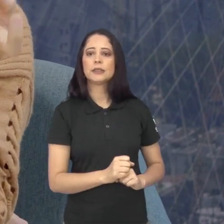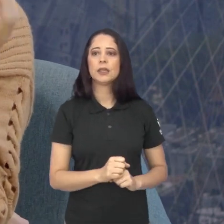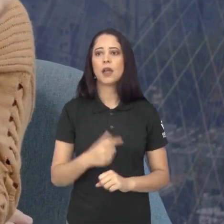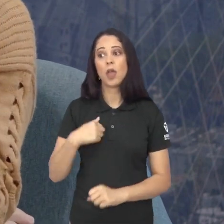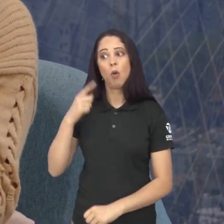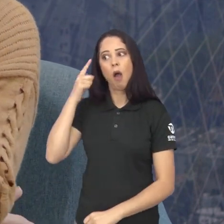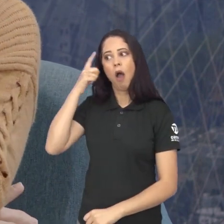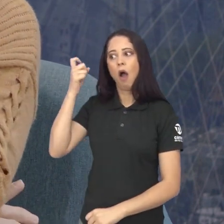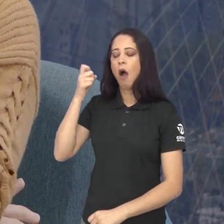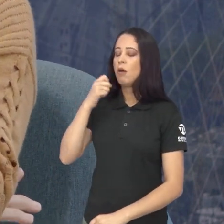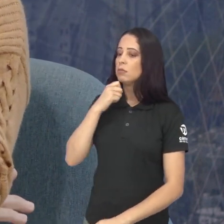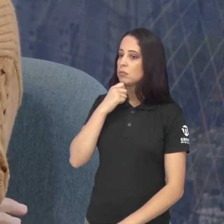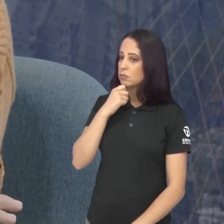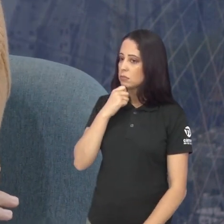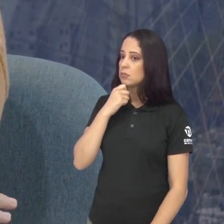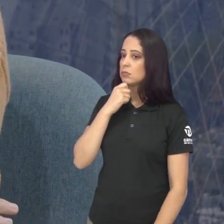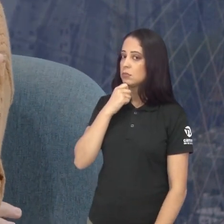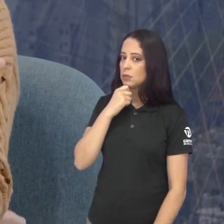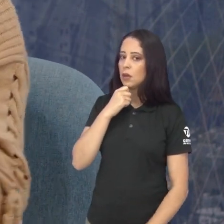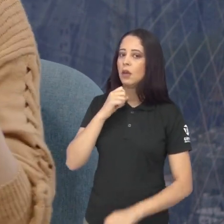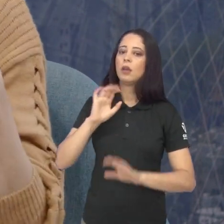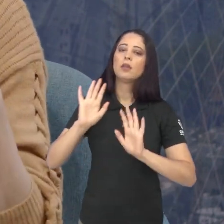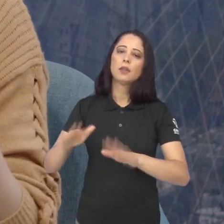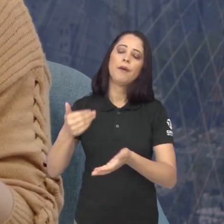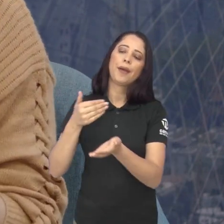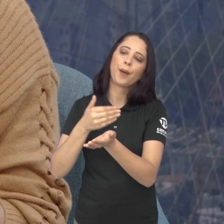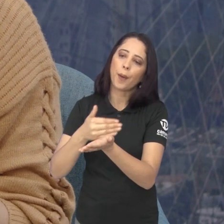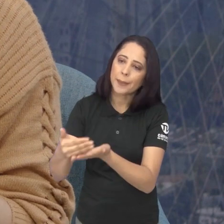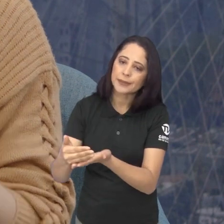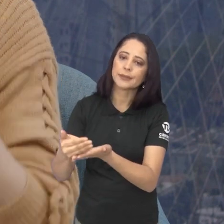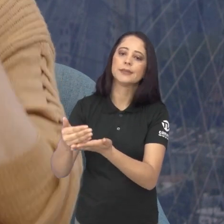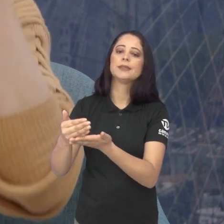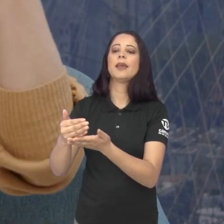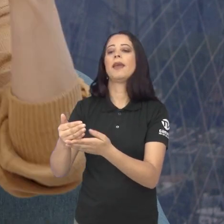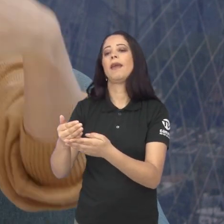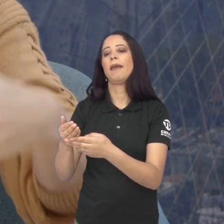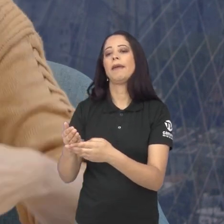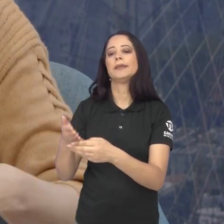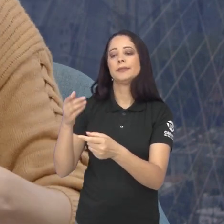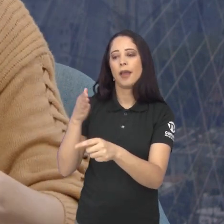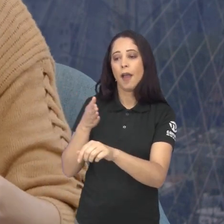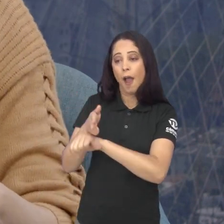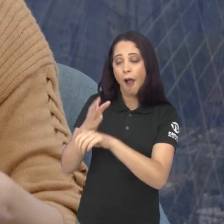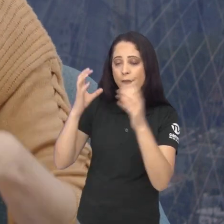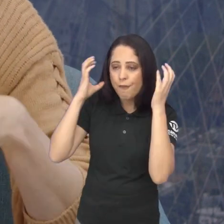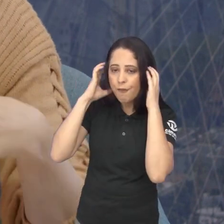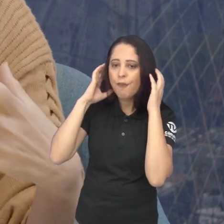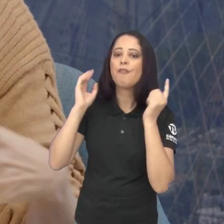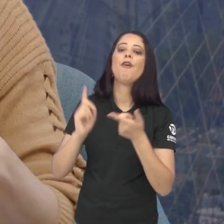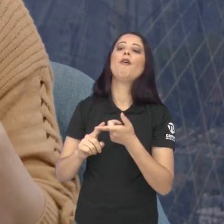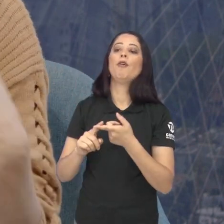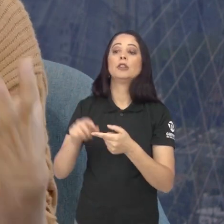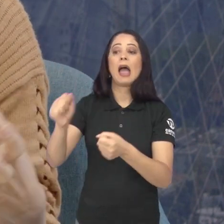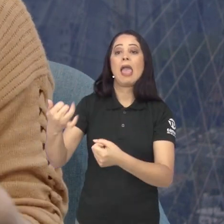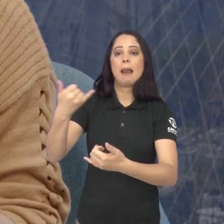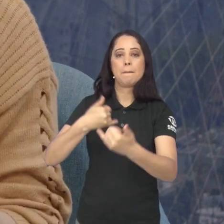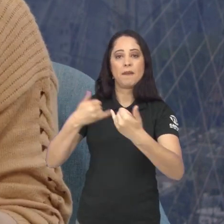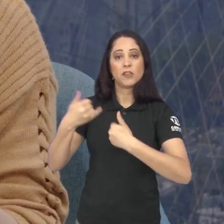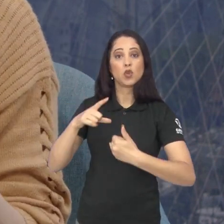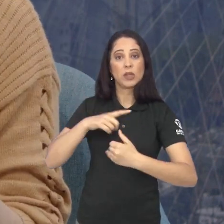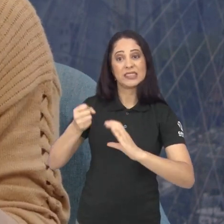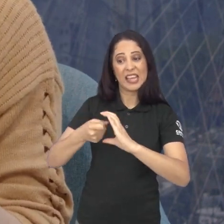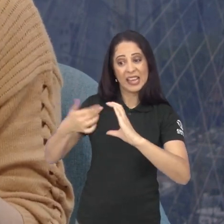gente não são tão importantes, talvez seja. E aí a gente foi. Passou com ela falou assim: olha, ele tem algumas